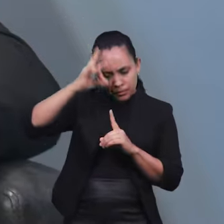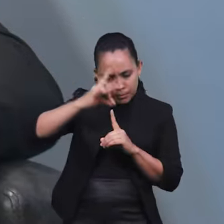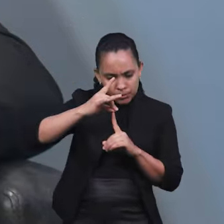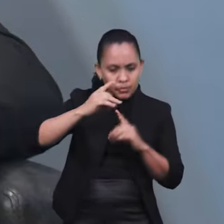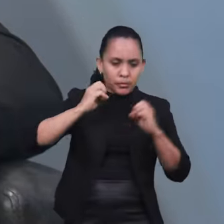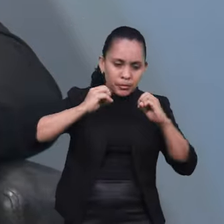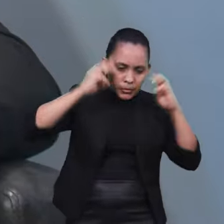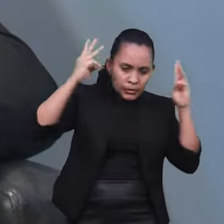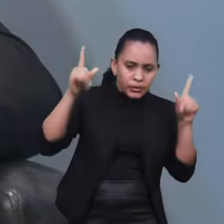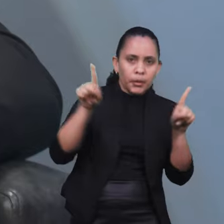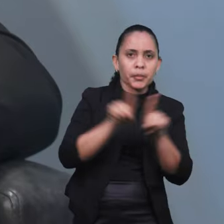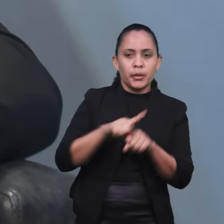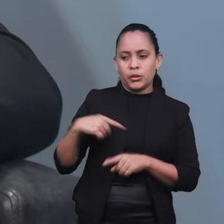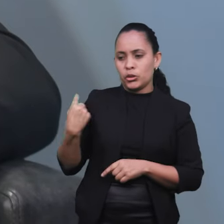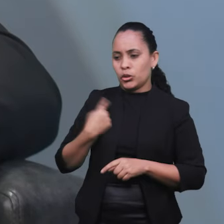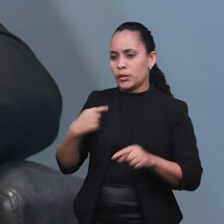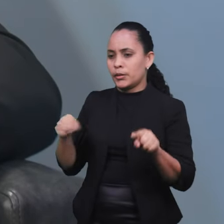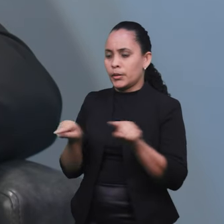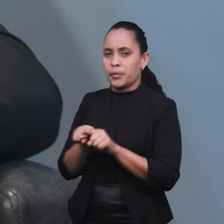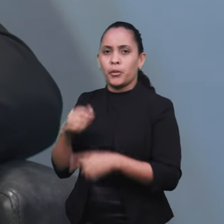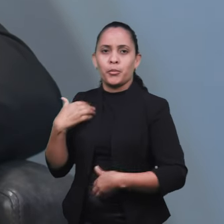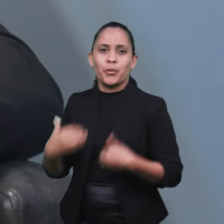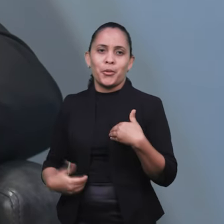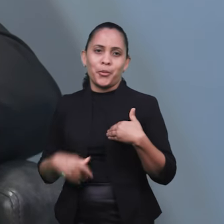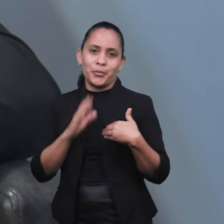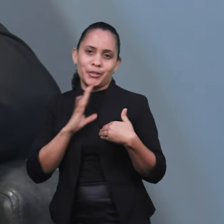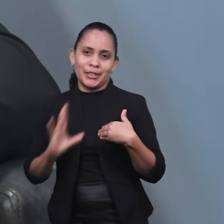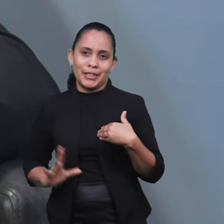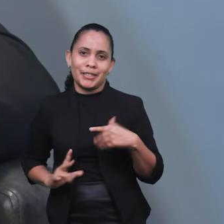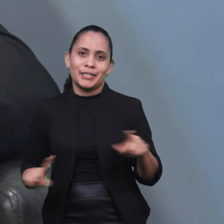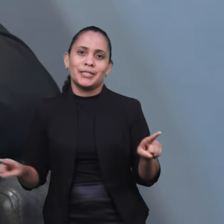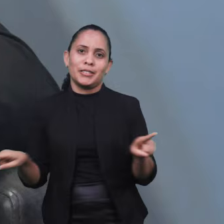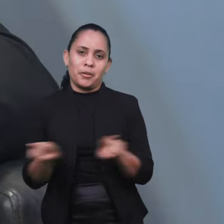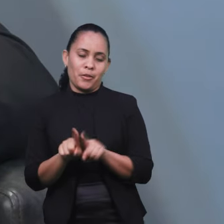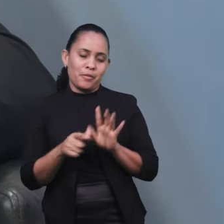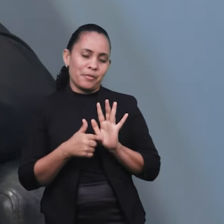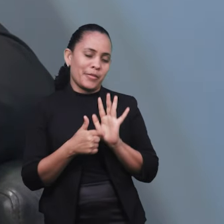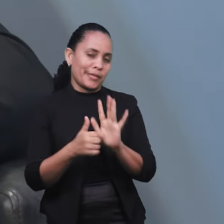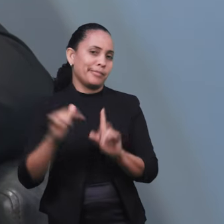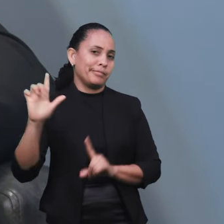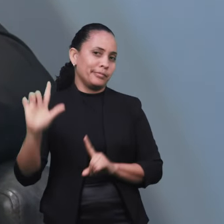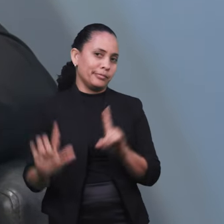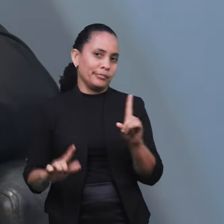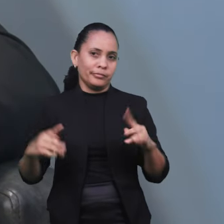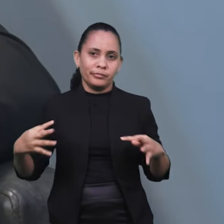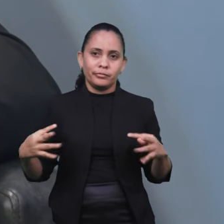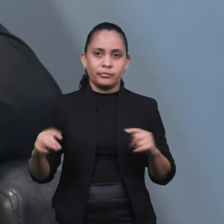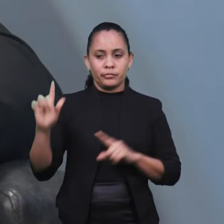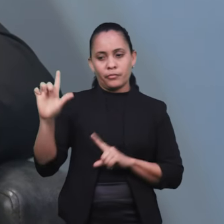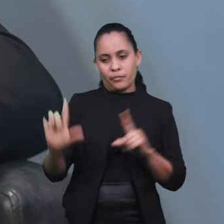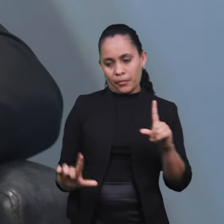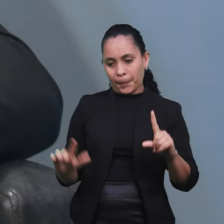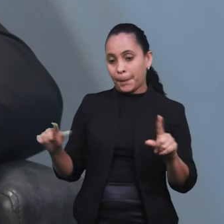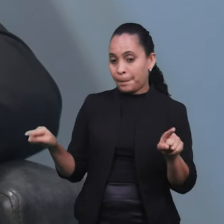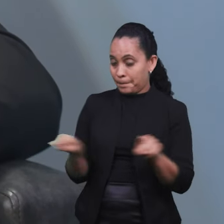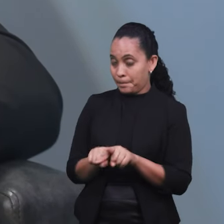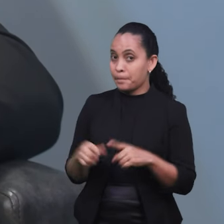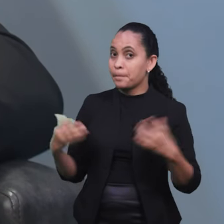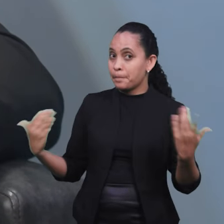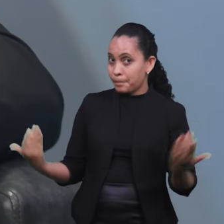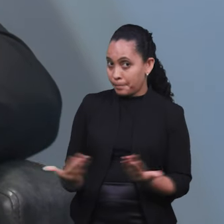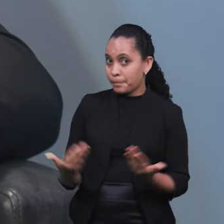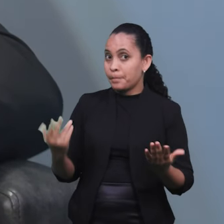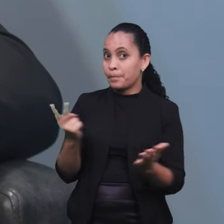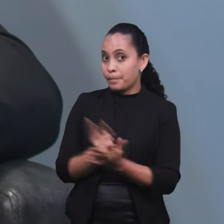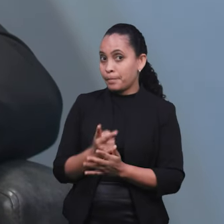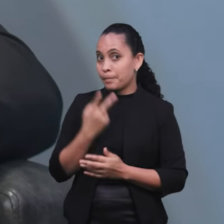ele. E hoje nós, como Igreja Fiel e Corpo de Cristo, isso foi frisado em todos os programas e no anterior e neste, temos